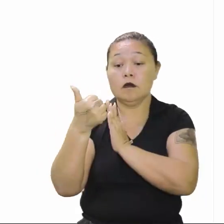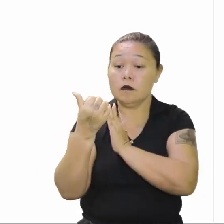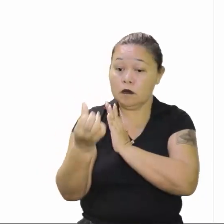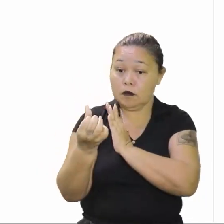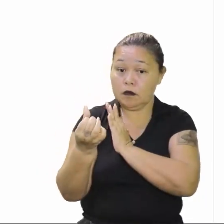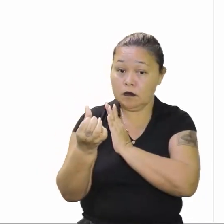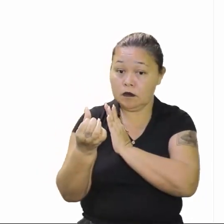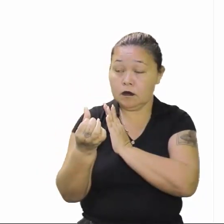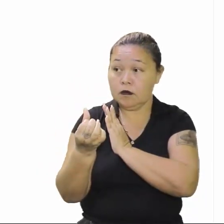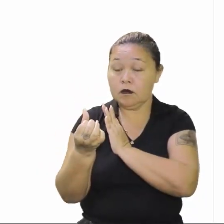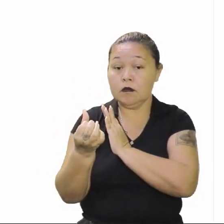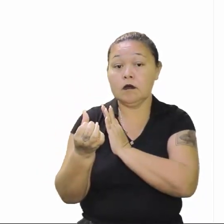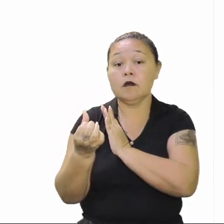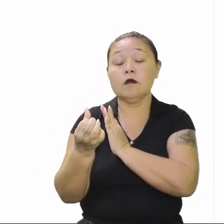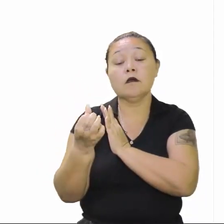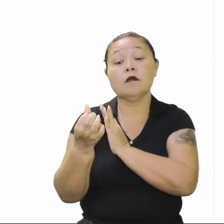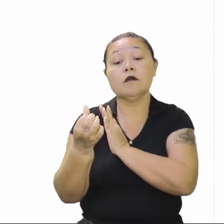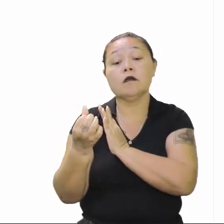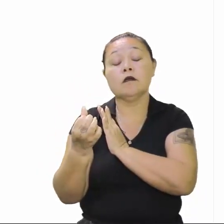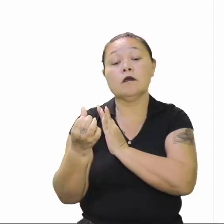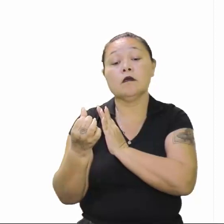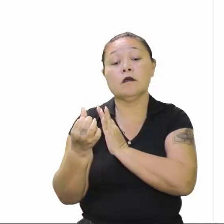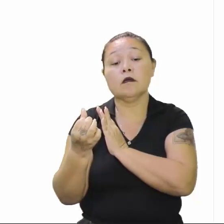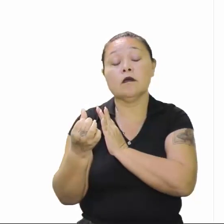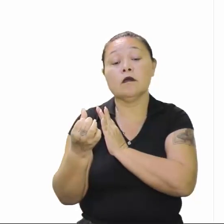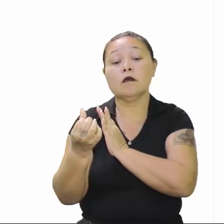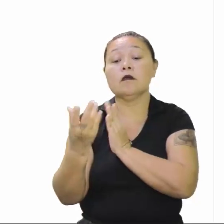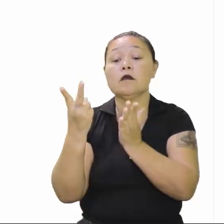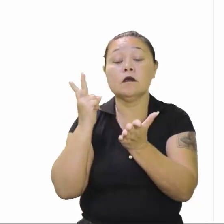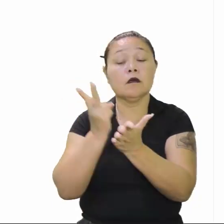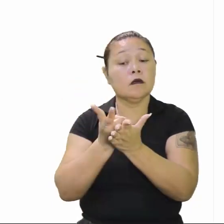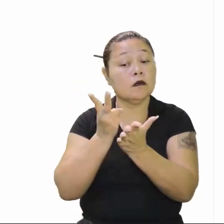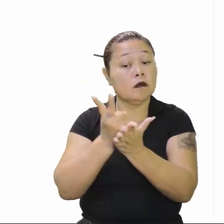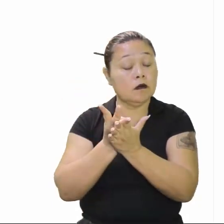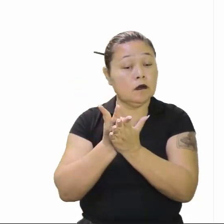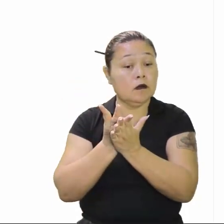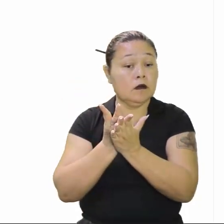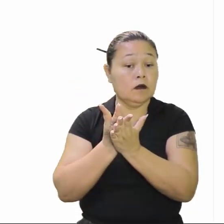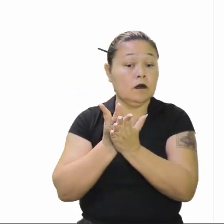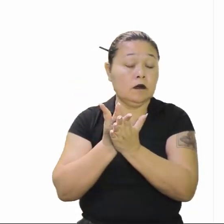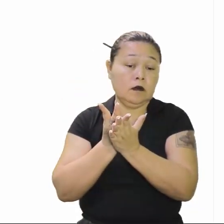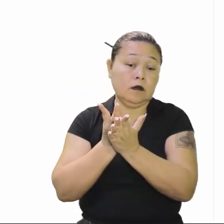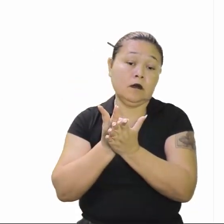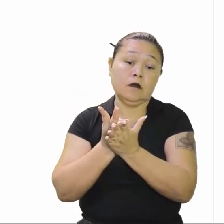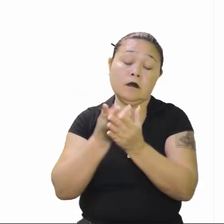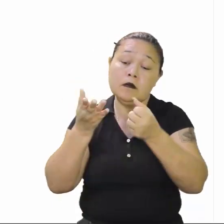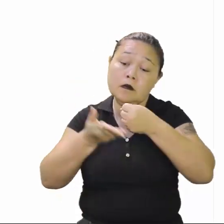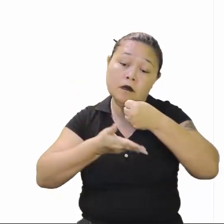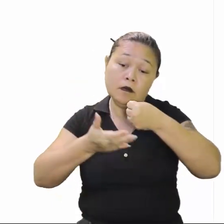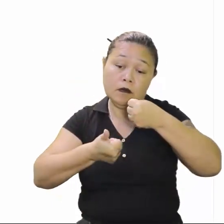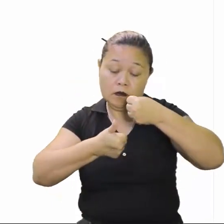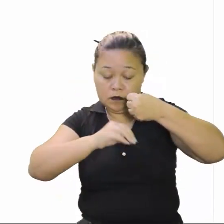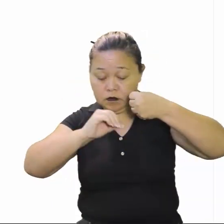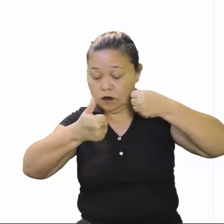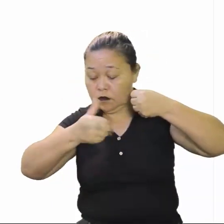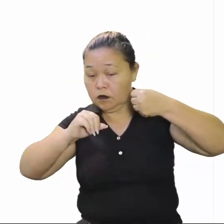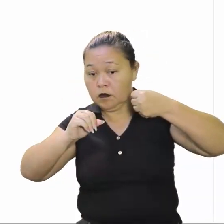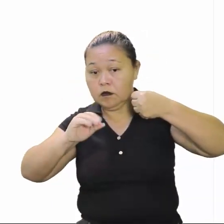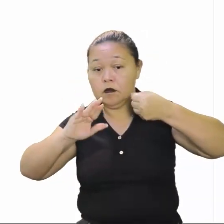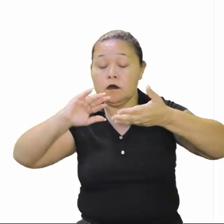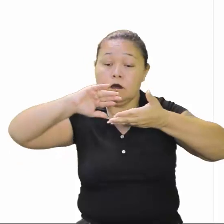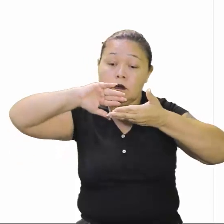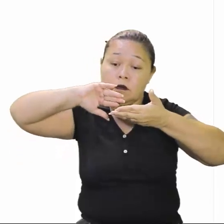menos 6. Moral da história, mantém-se a mesma base que é 10 e